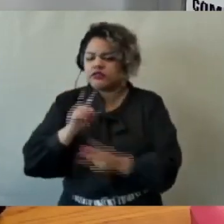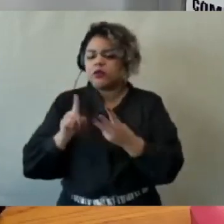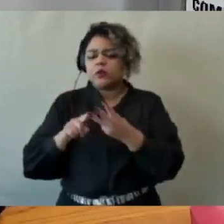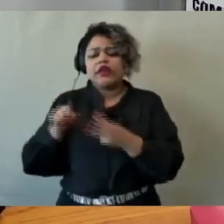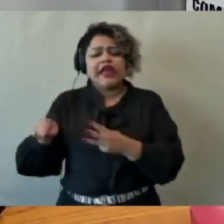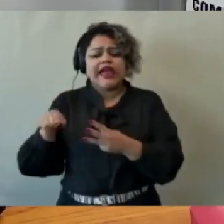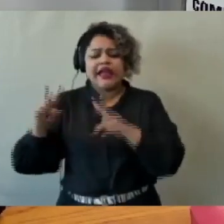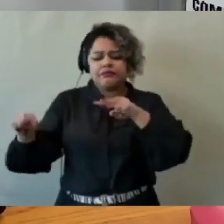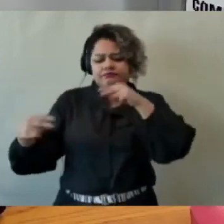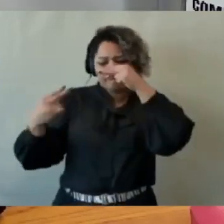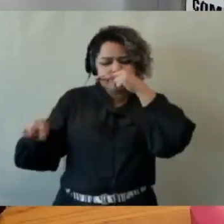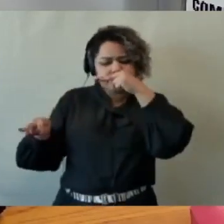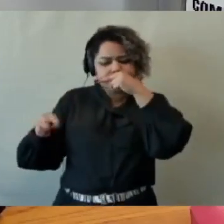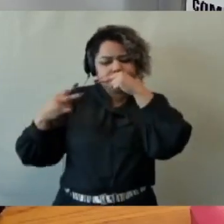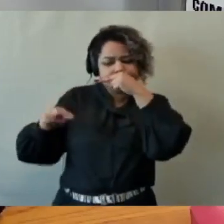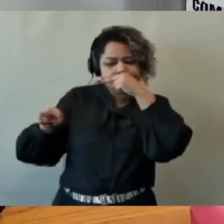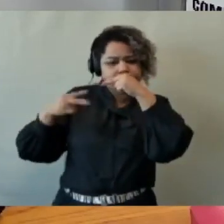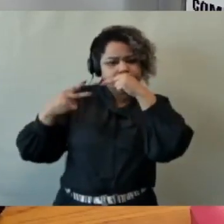TEA?